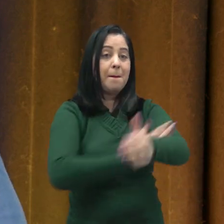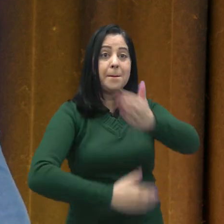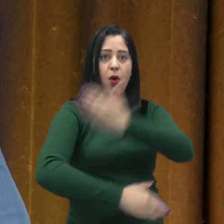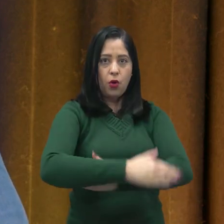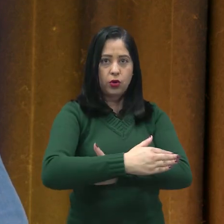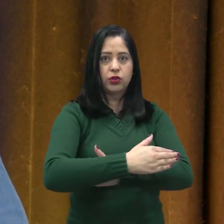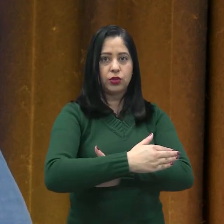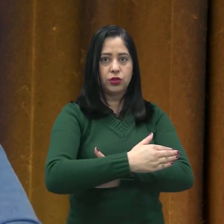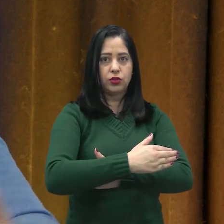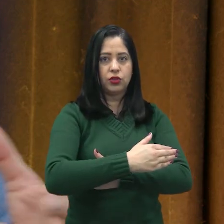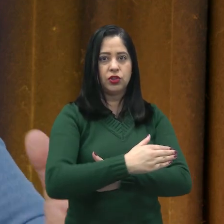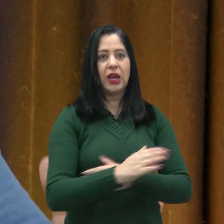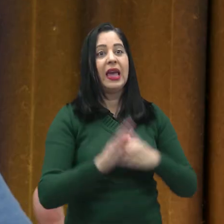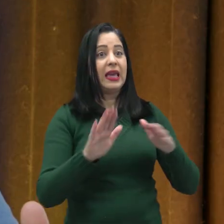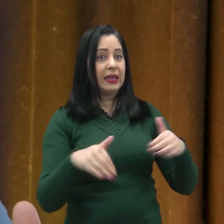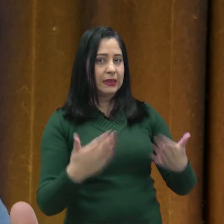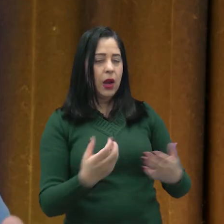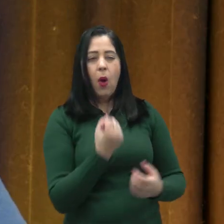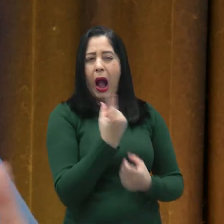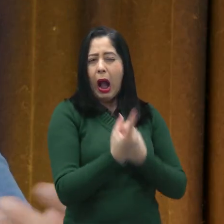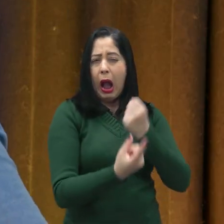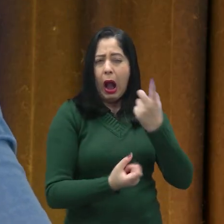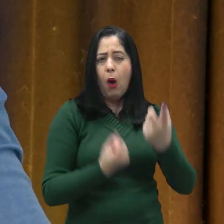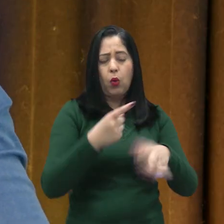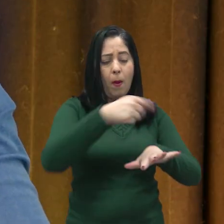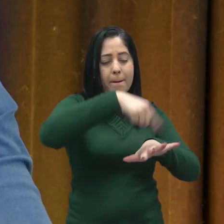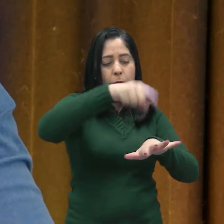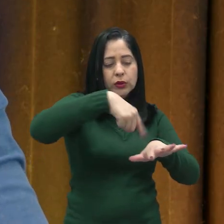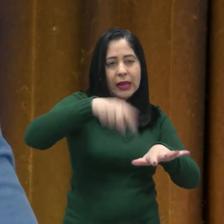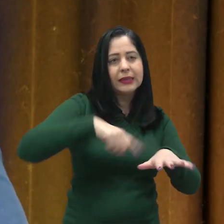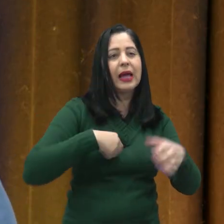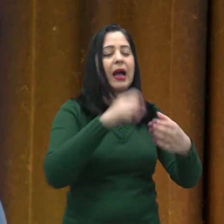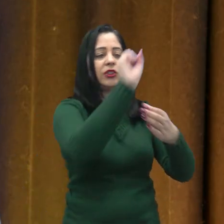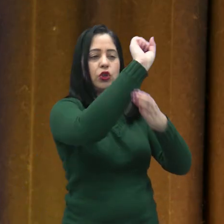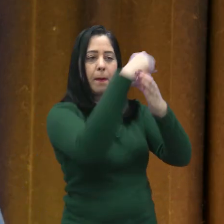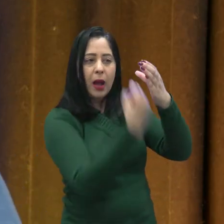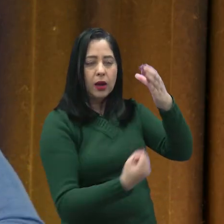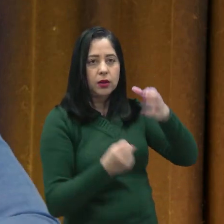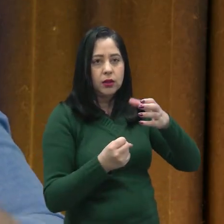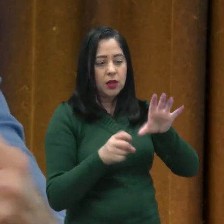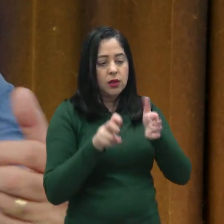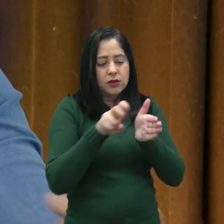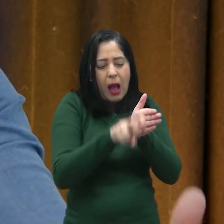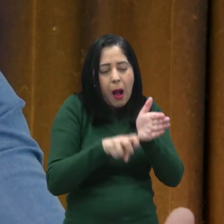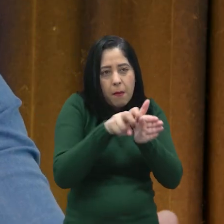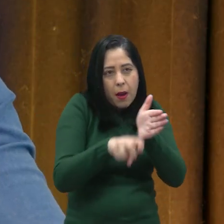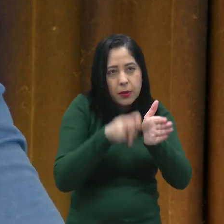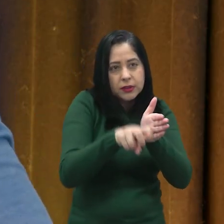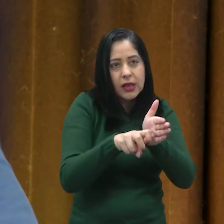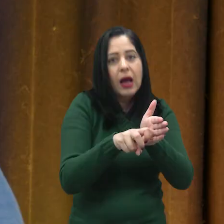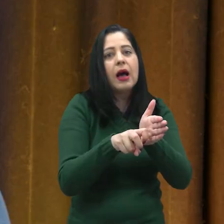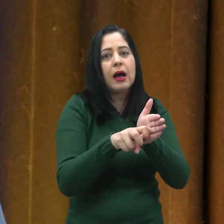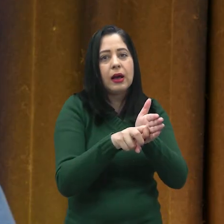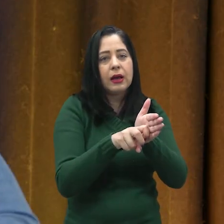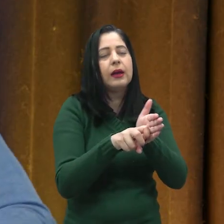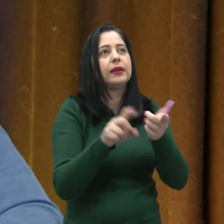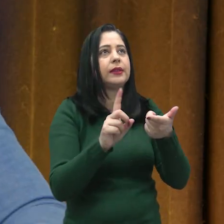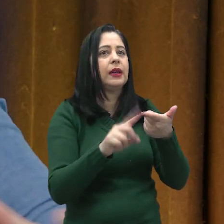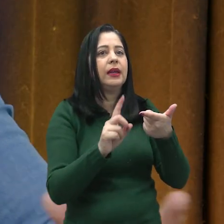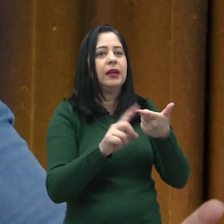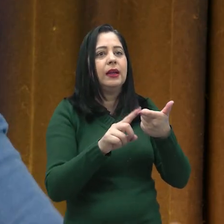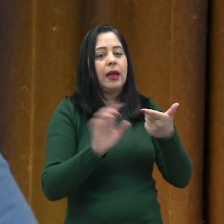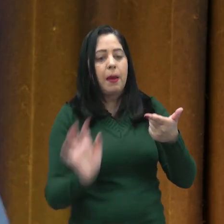gente transformou aqui algumas modalidades, o basquete sobre rodas, o handbike, a bocha adaptada. A